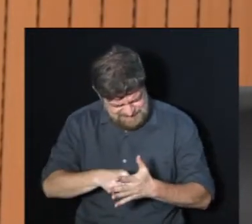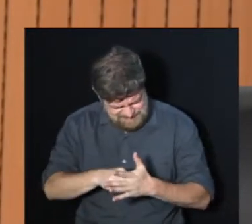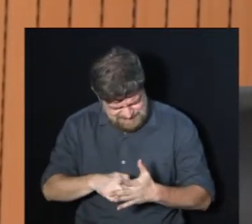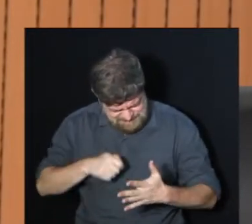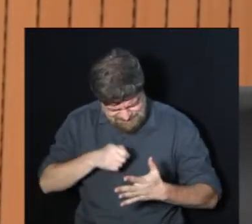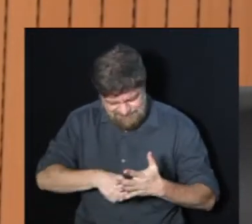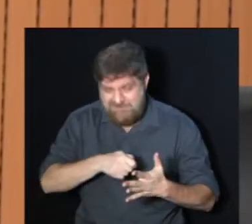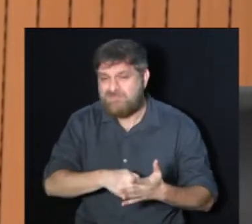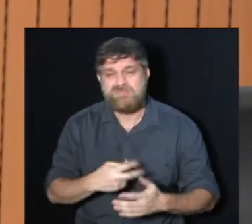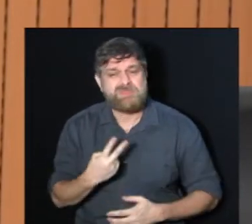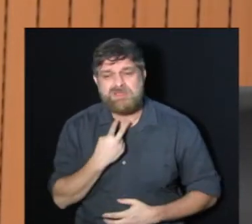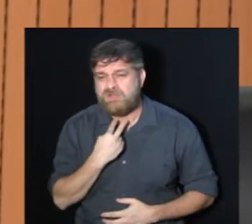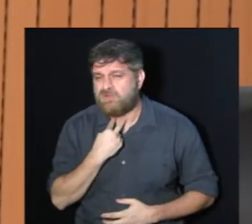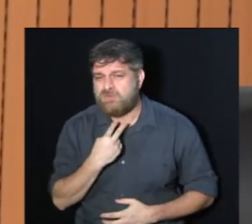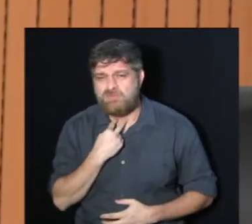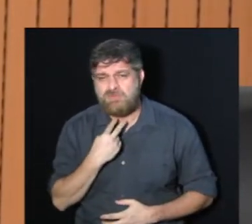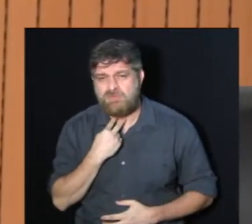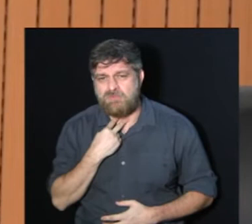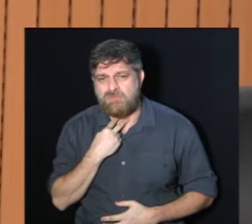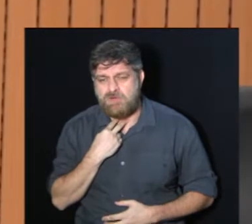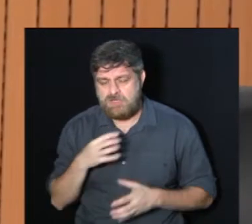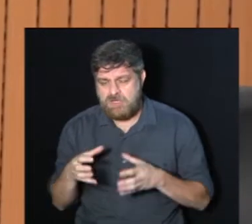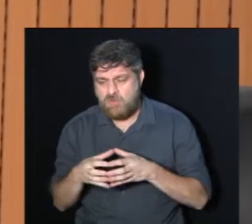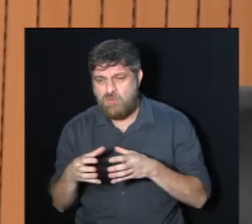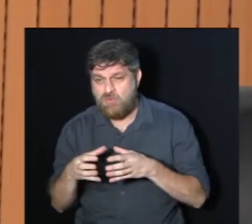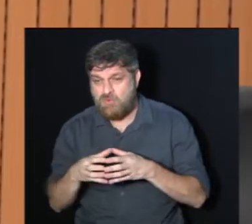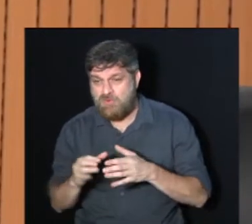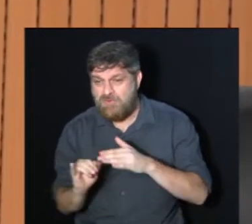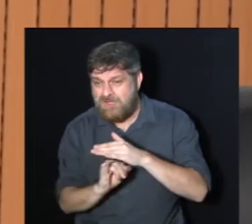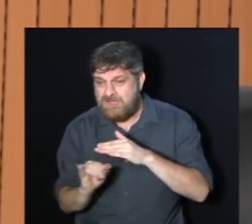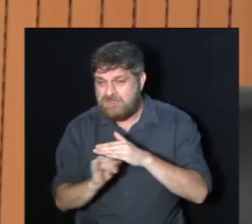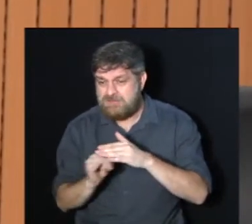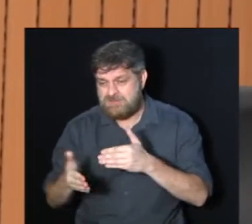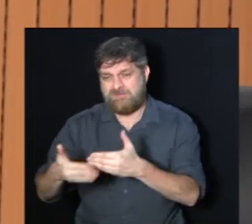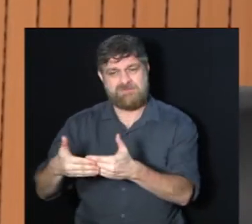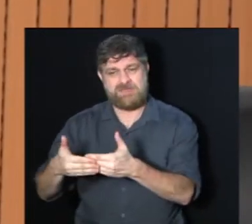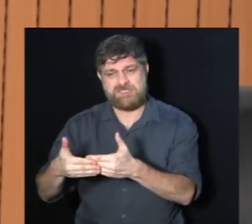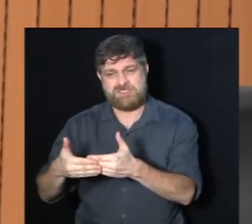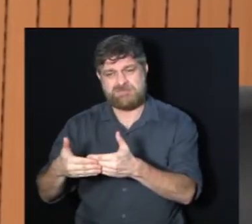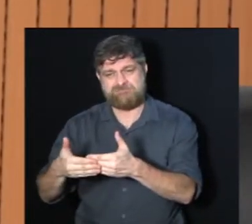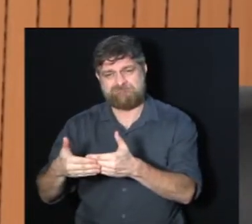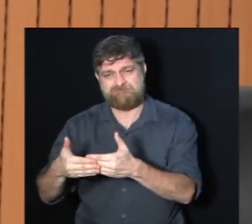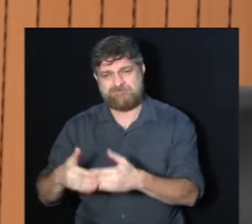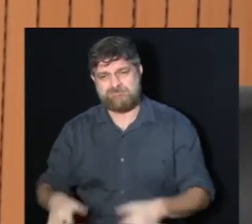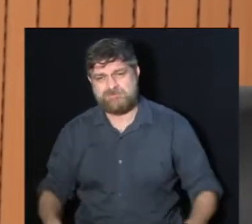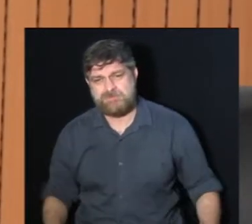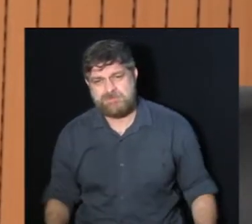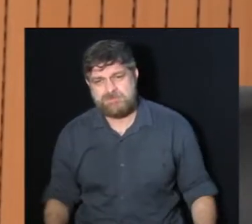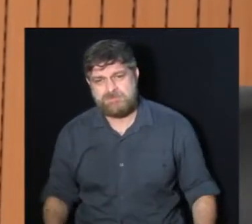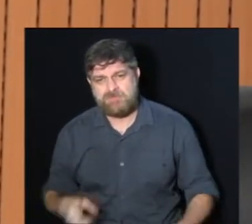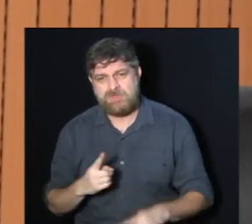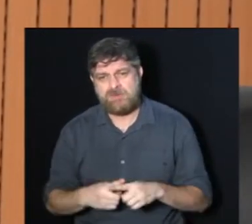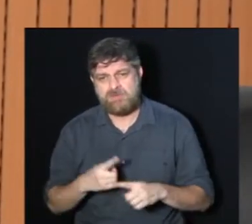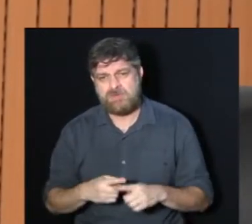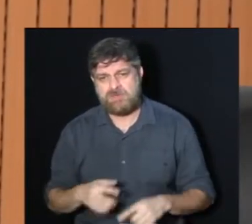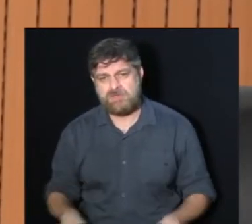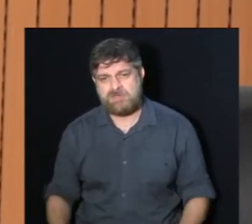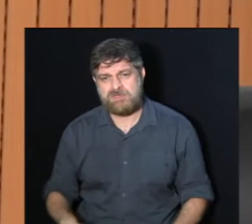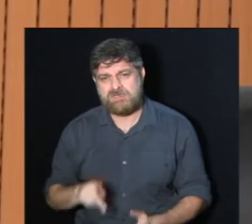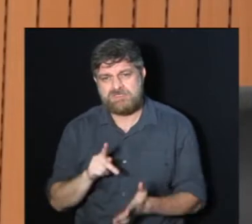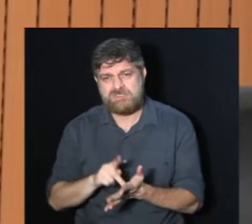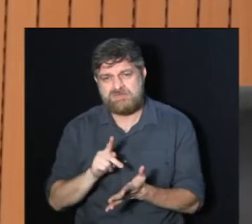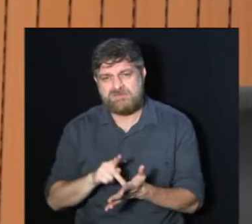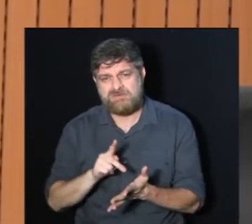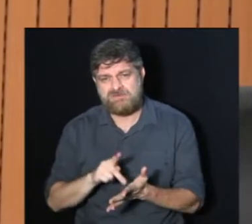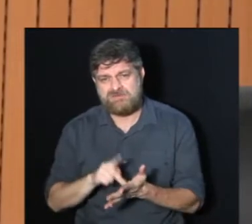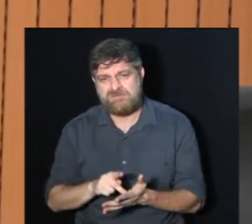SOS, para que nenhuma ONG, nenhuma instituição feche mais. Porque, para mim, de verdade,